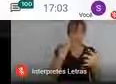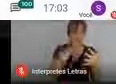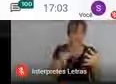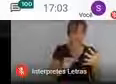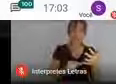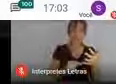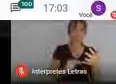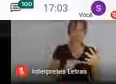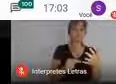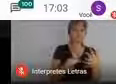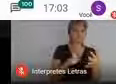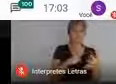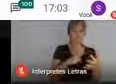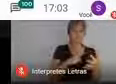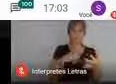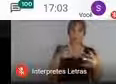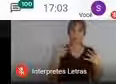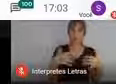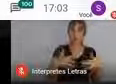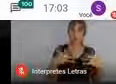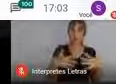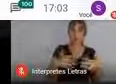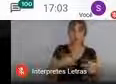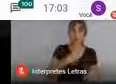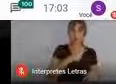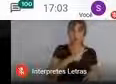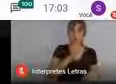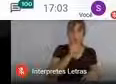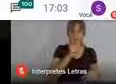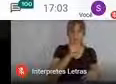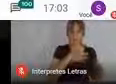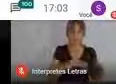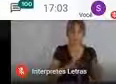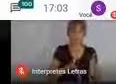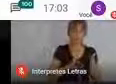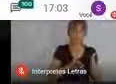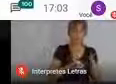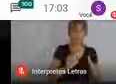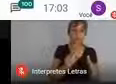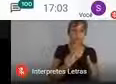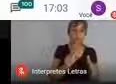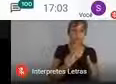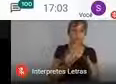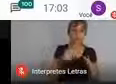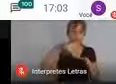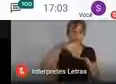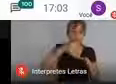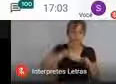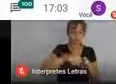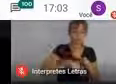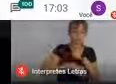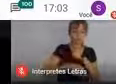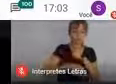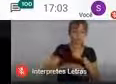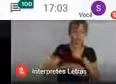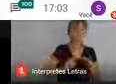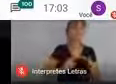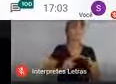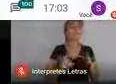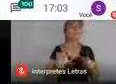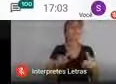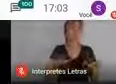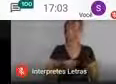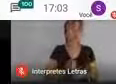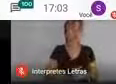muitas vezes no rio, a água começa a girar, formando um buraco que puxa para baixo. Como se chama isso? Essa pergunta foi feita